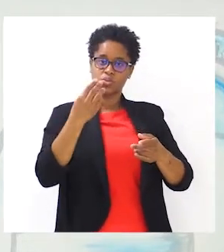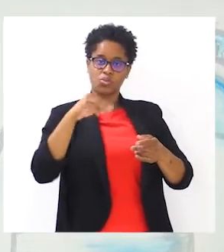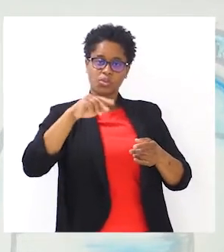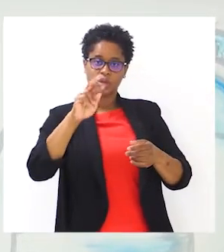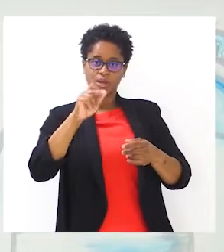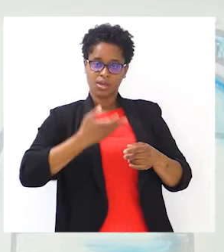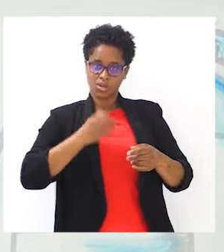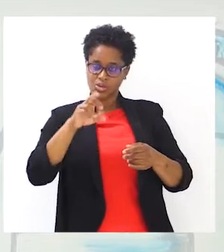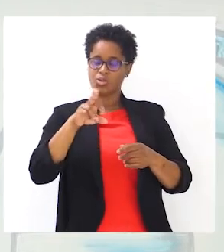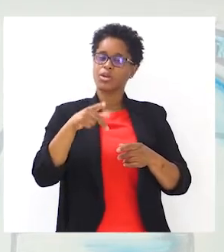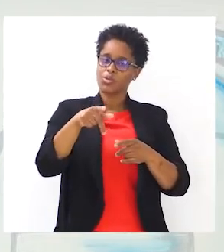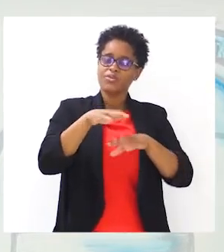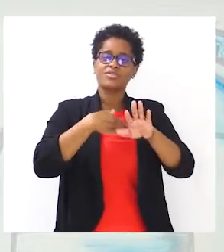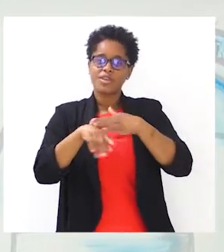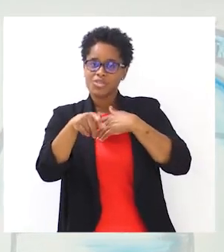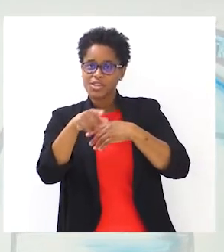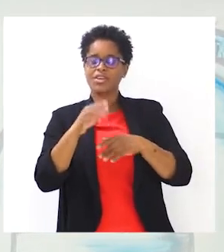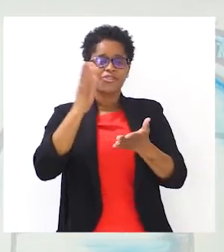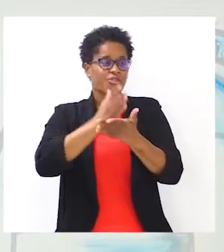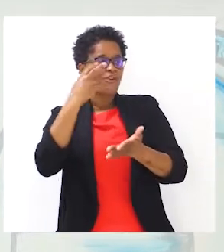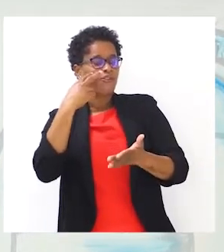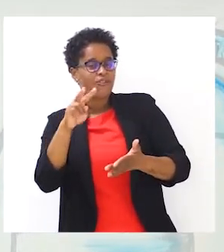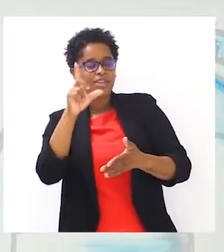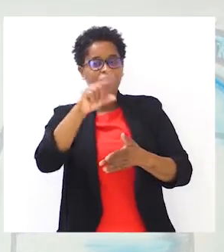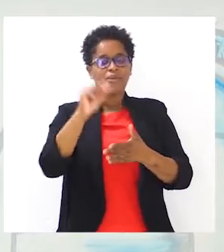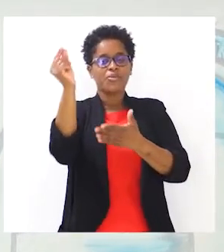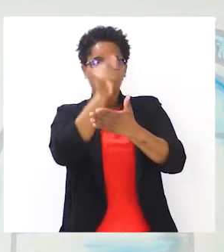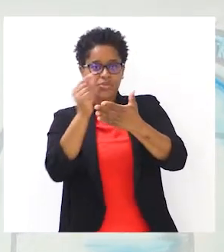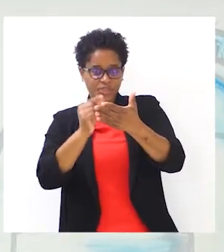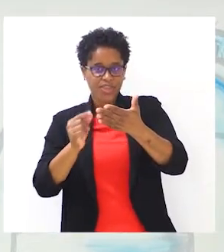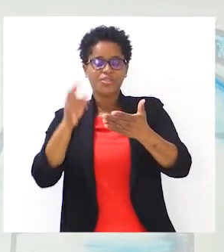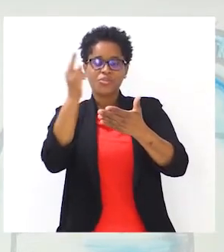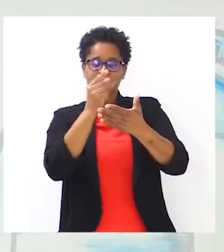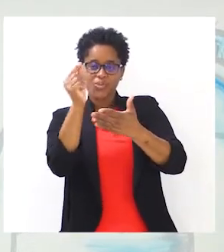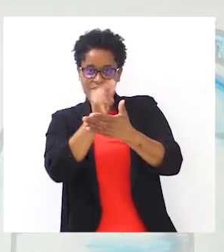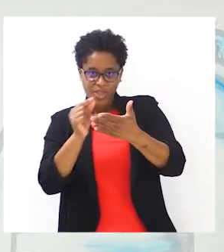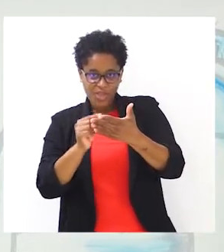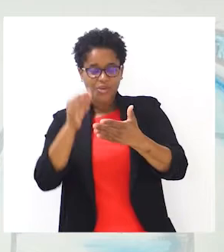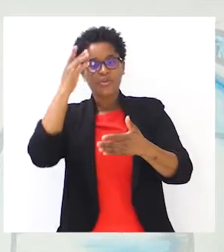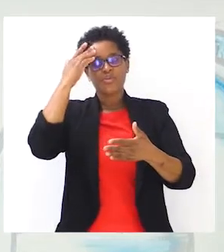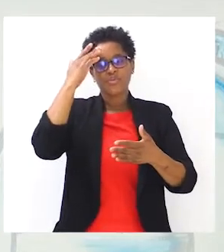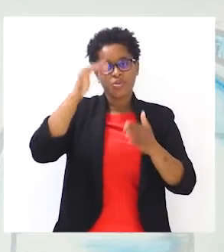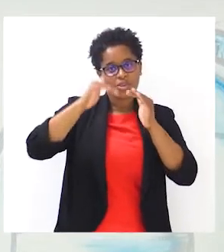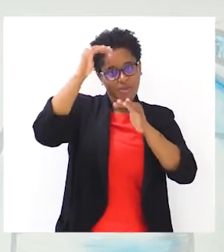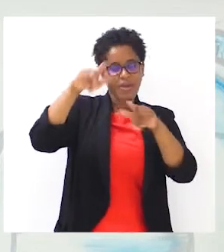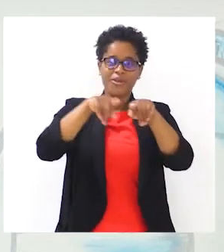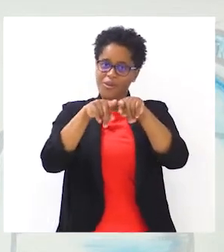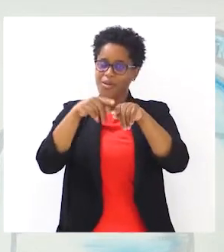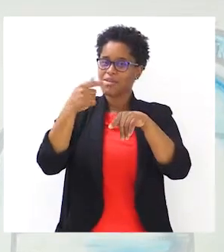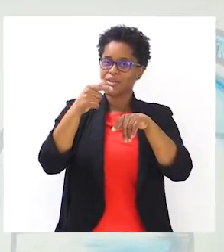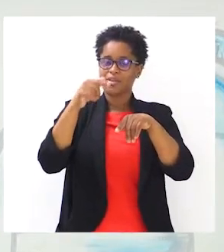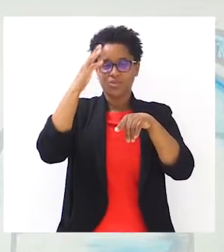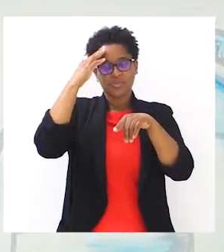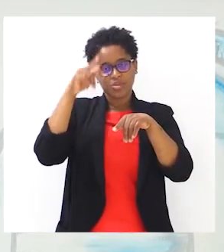fizemos aqui. E basta verem também nos desenhos. Os numeradores são os mesmos que temos aqui. Na